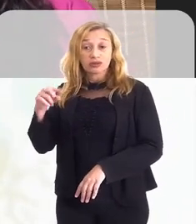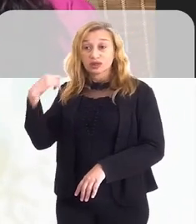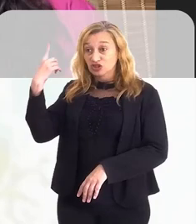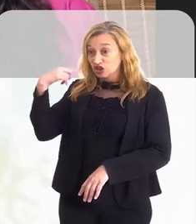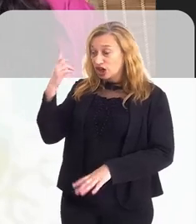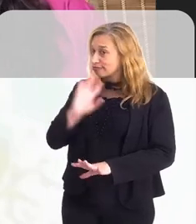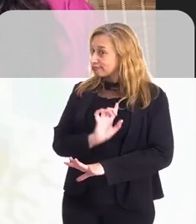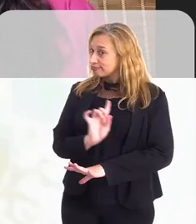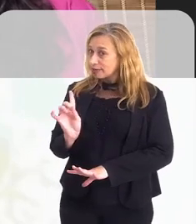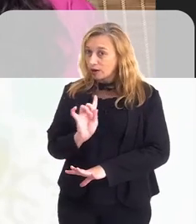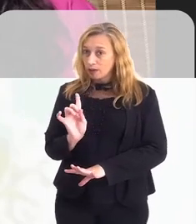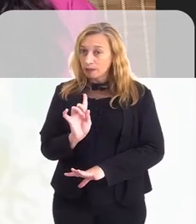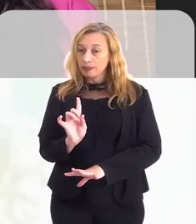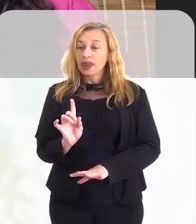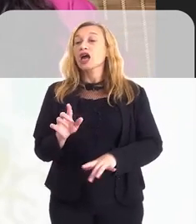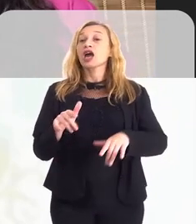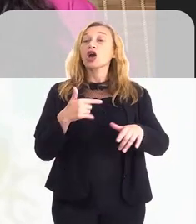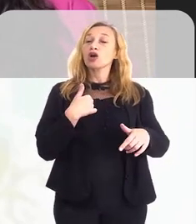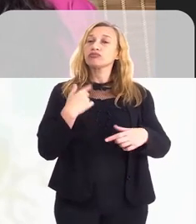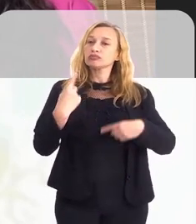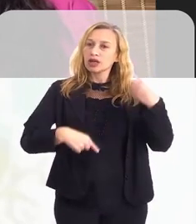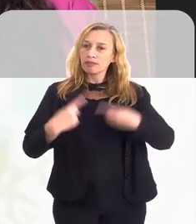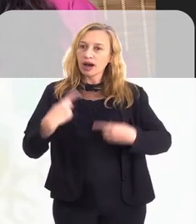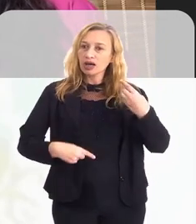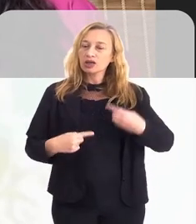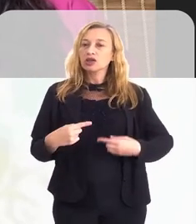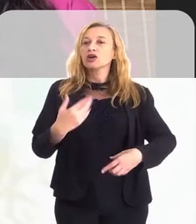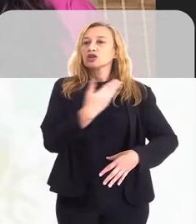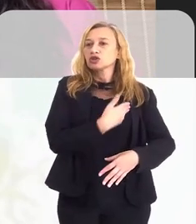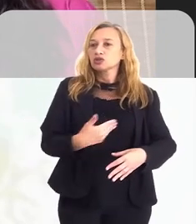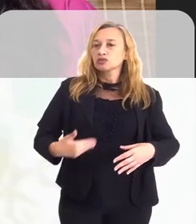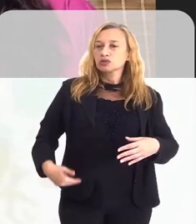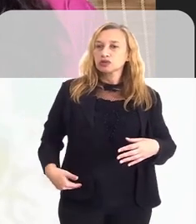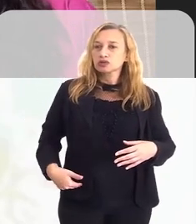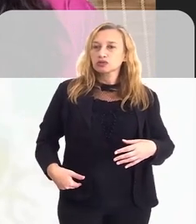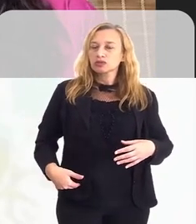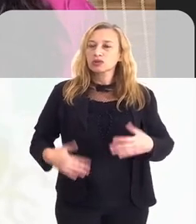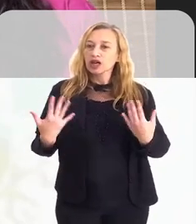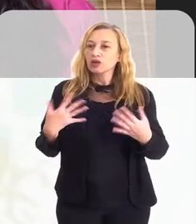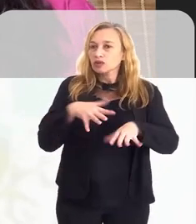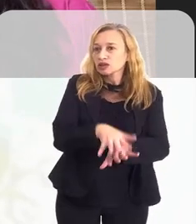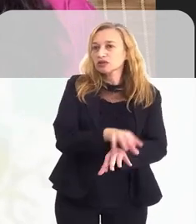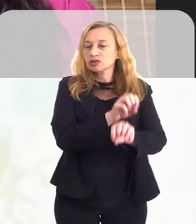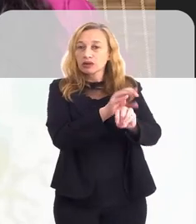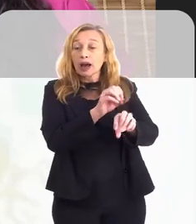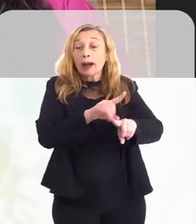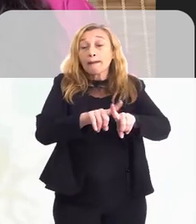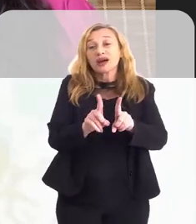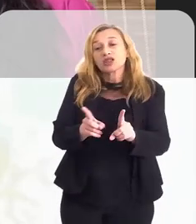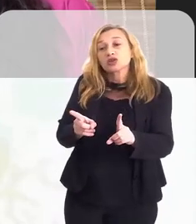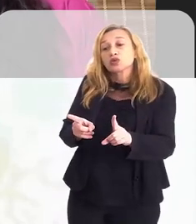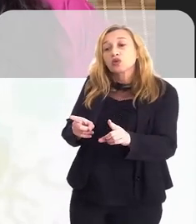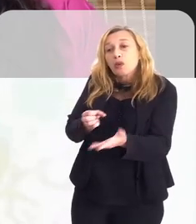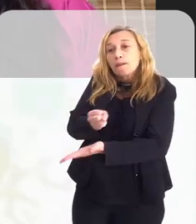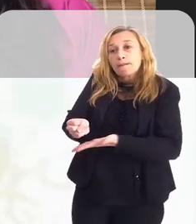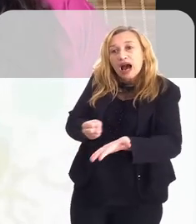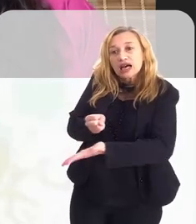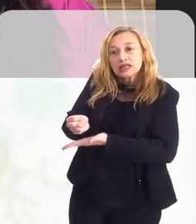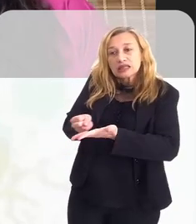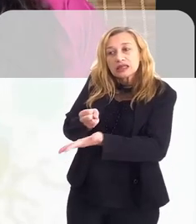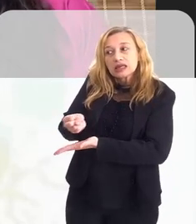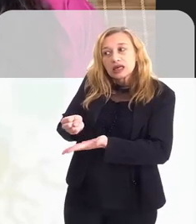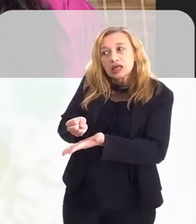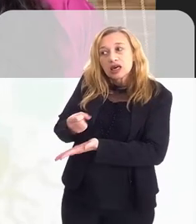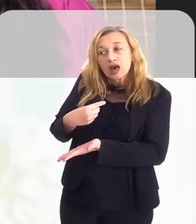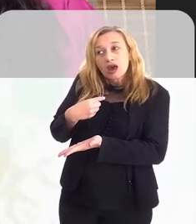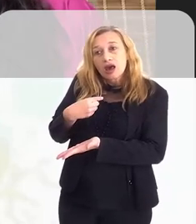Trabalho numa interface com a área do direito, porque eu trabalho com as políticas públicas de inclusão em educação. mas eu estou falando com base no que eu